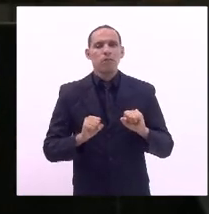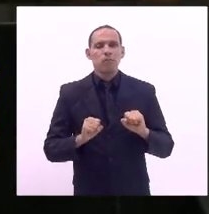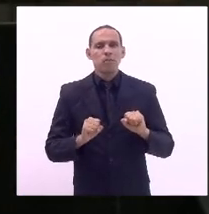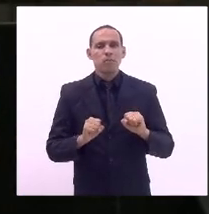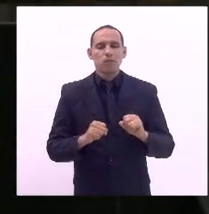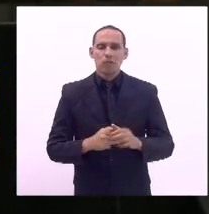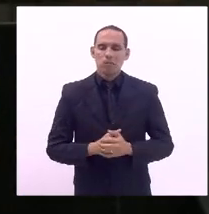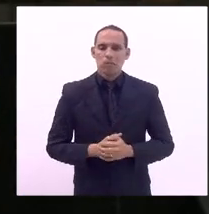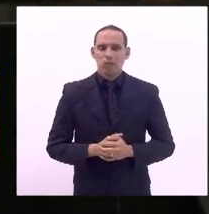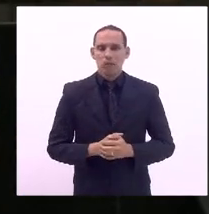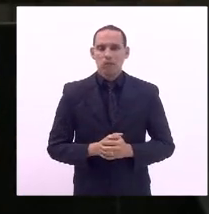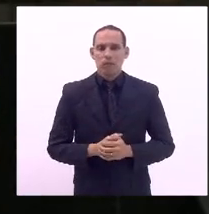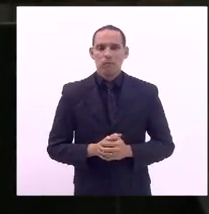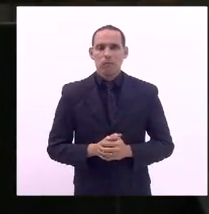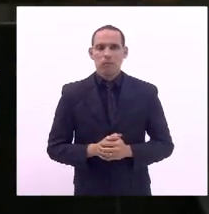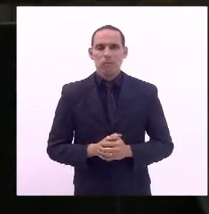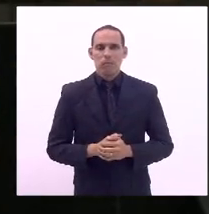forma